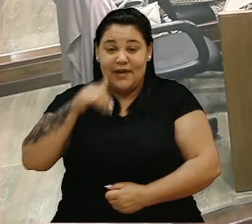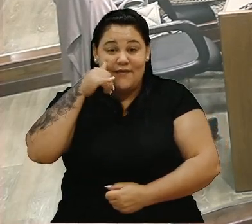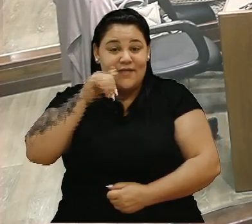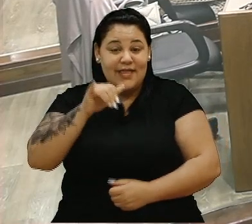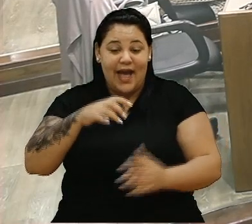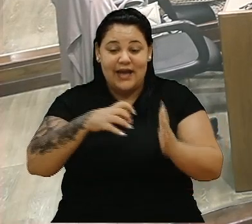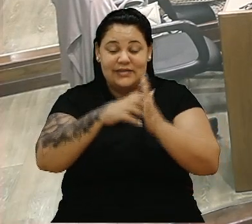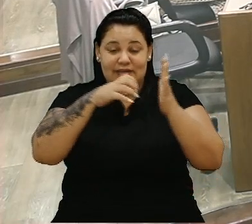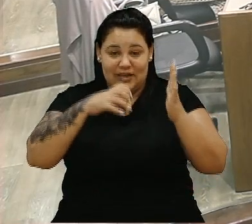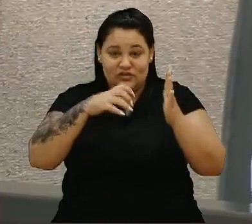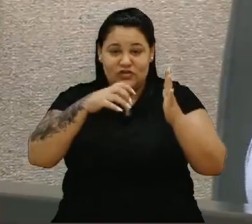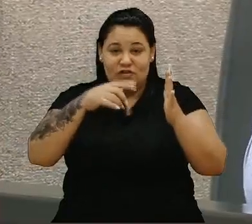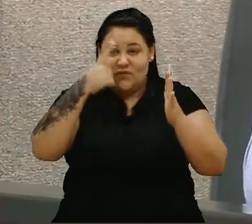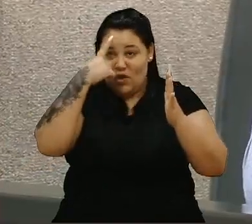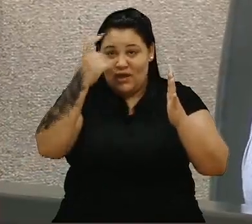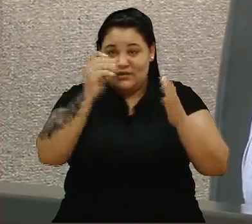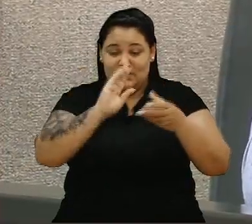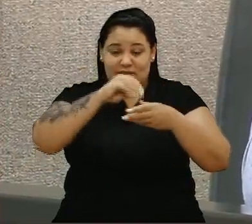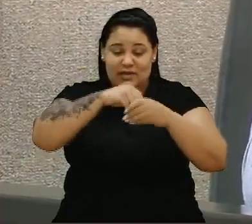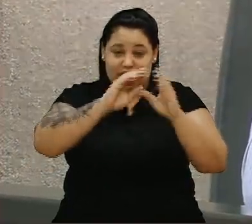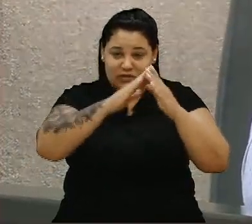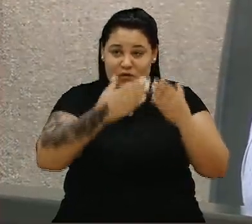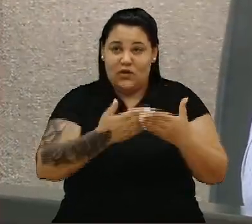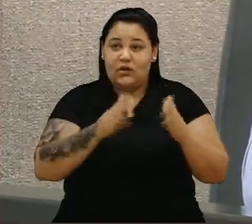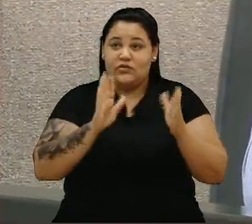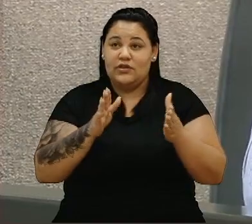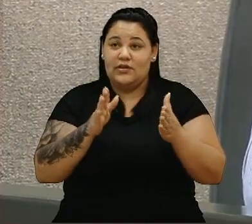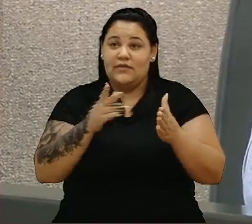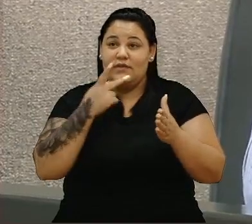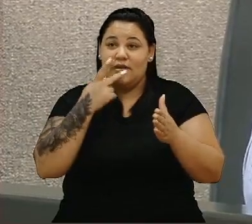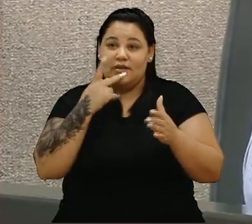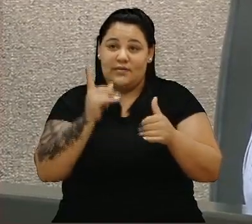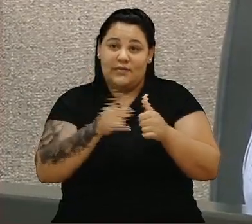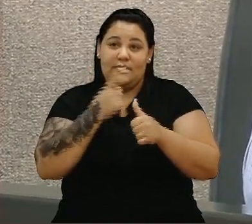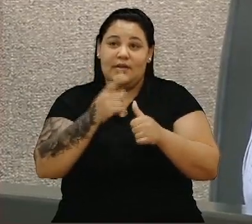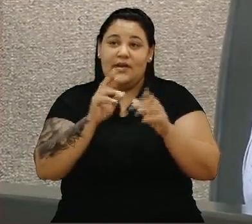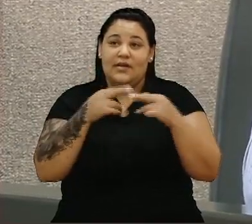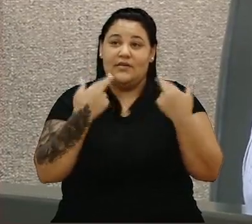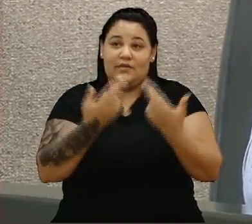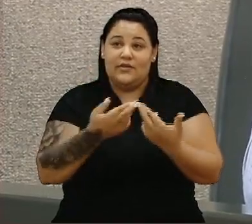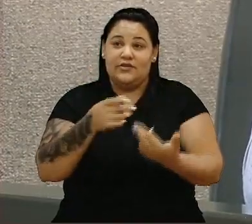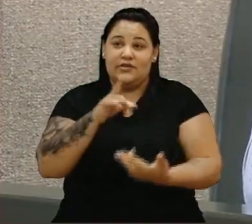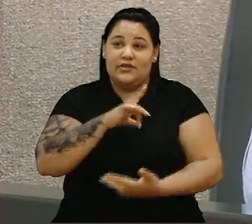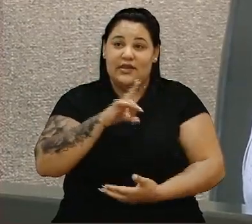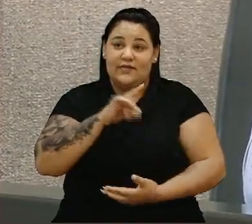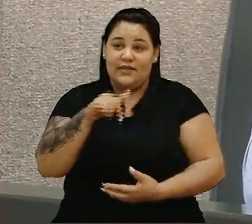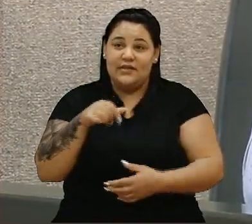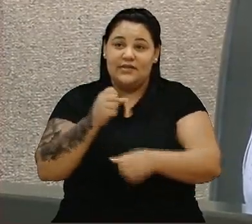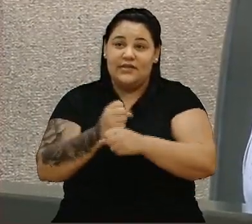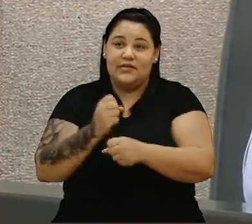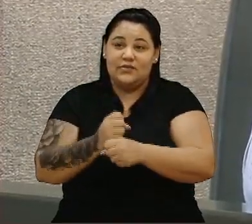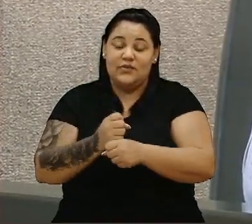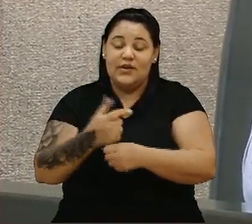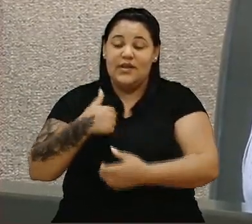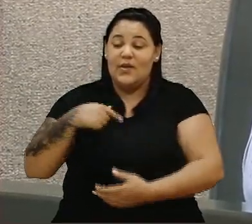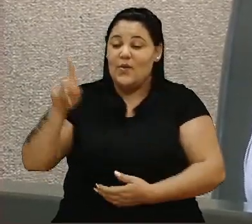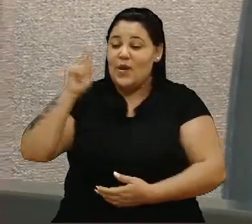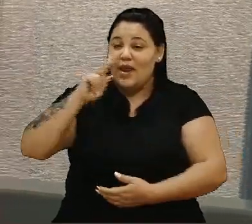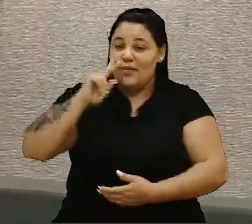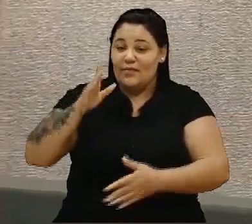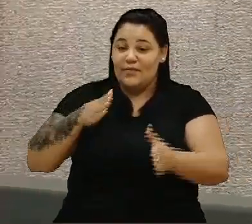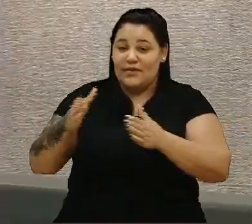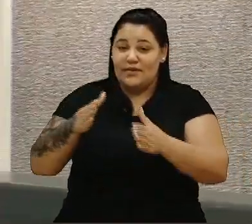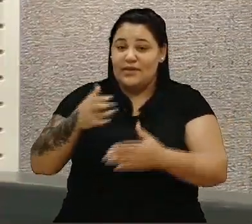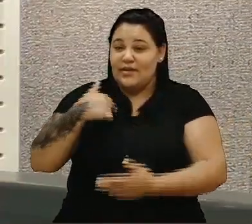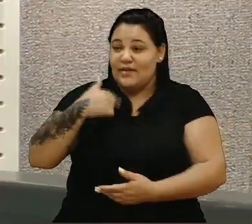Acidente e Violência Escolar. Inclusive, citei isso na primeira reunião que nós tivemos da RAI esse ano. E lembro que, à época, ainda criança no ensino fundamental